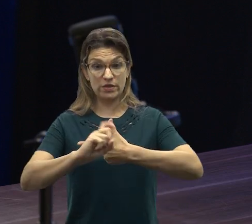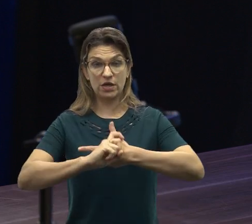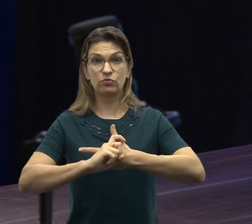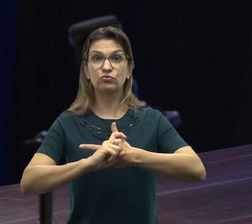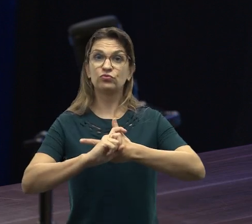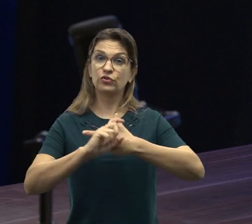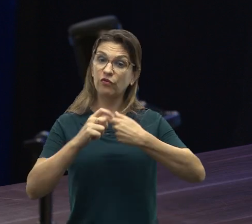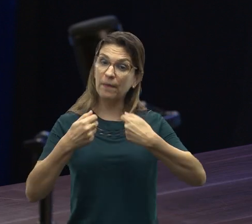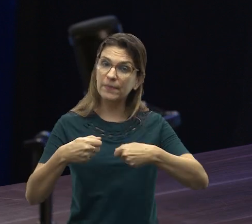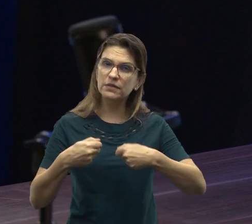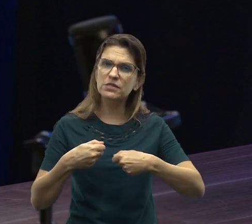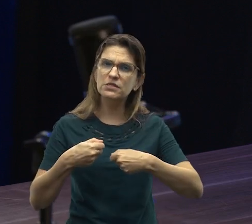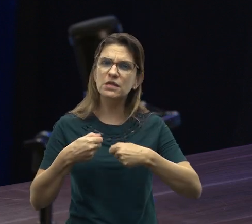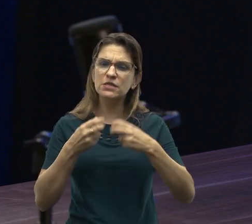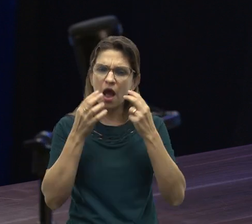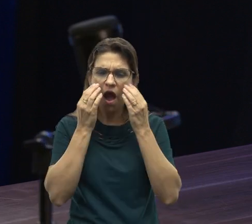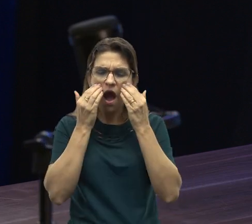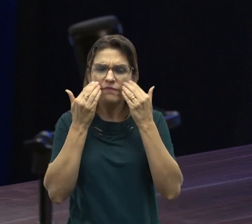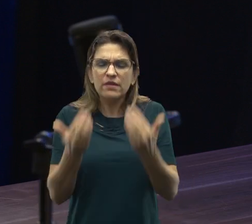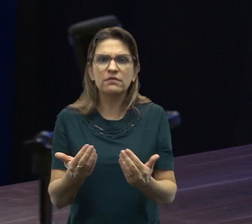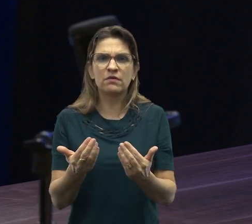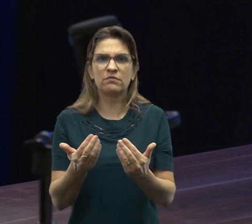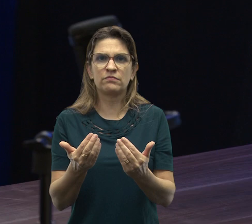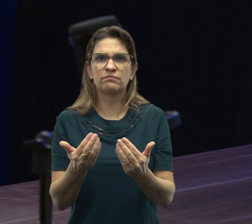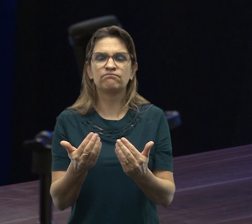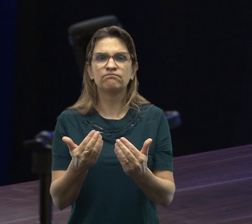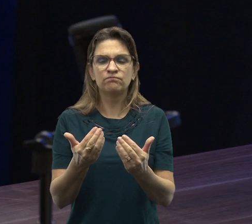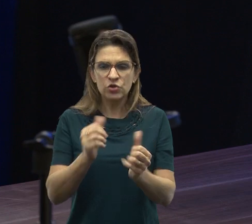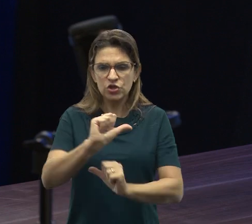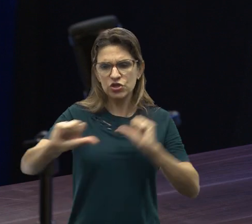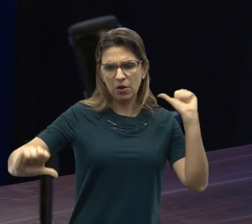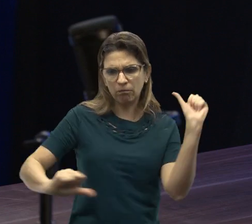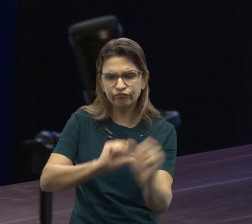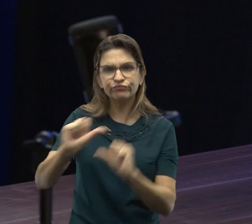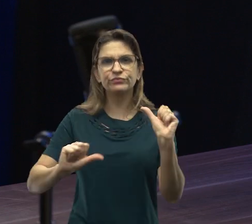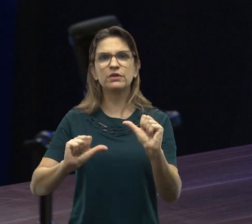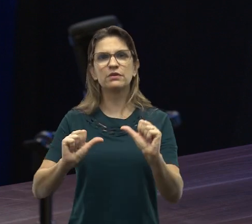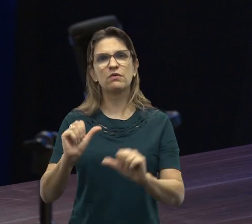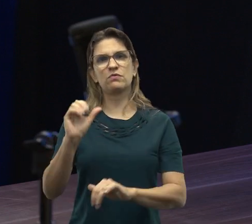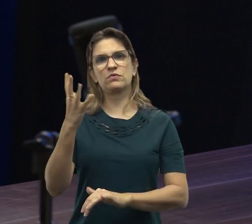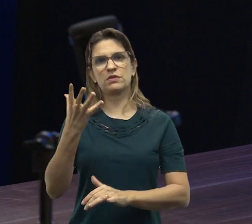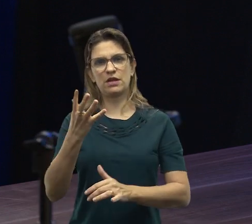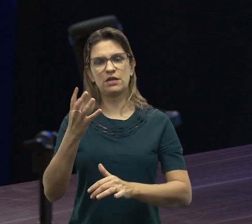cabo para uma mudança bastante radical. Eu acho que Campo Grande precisaria